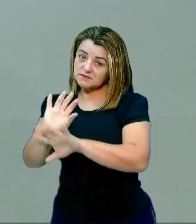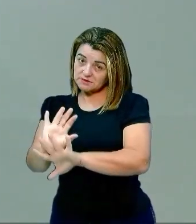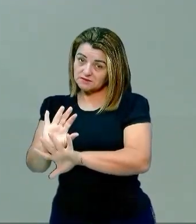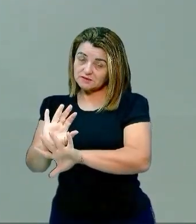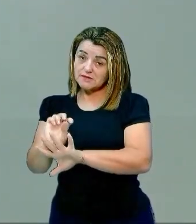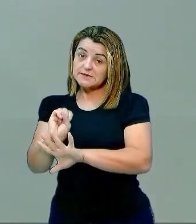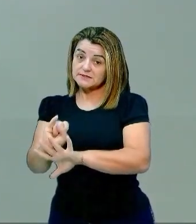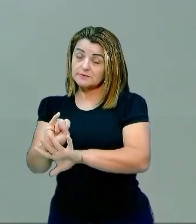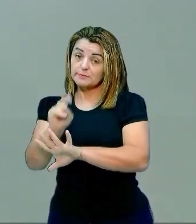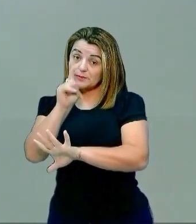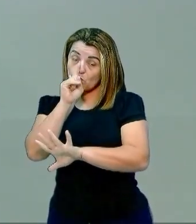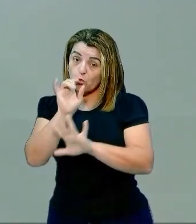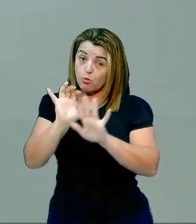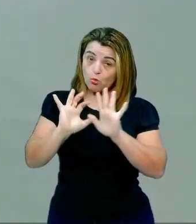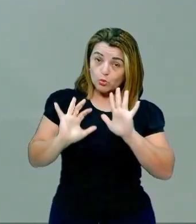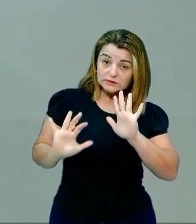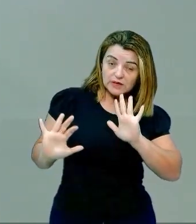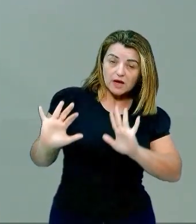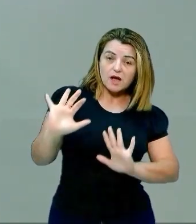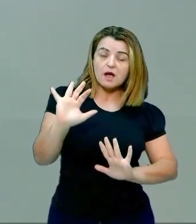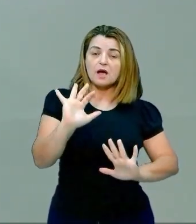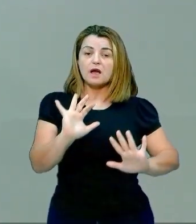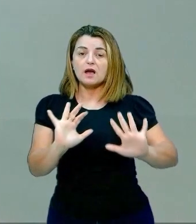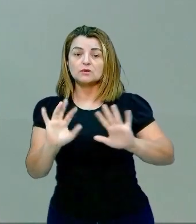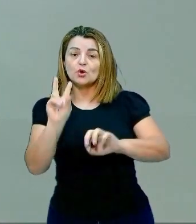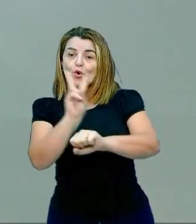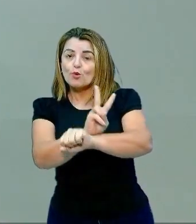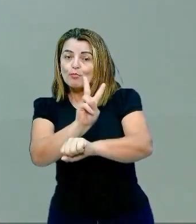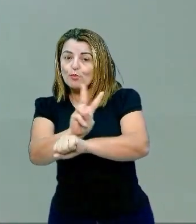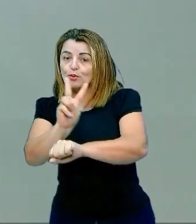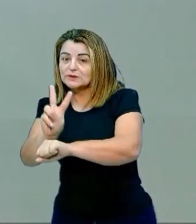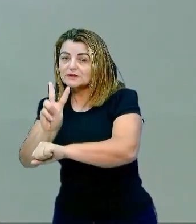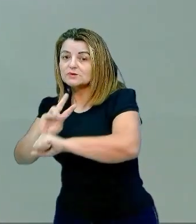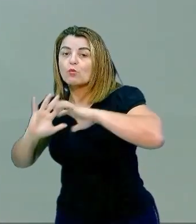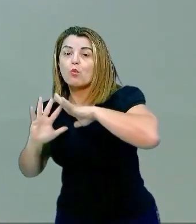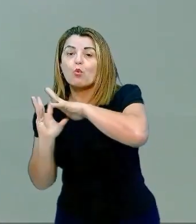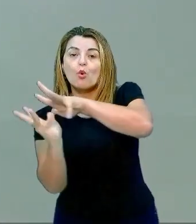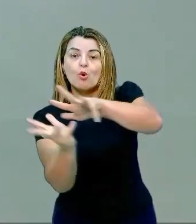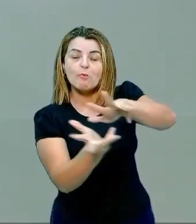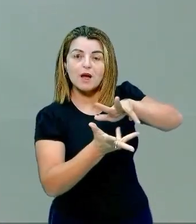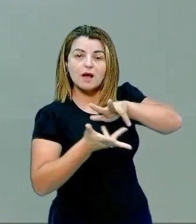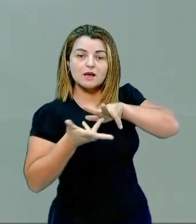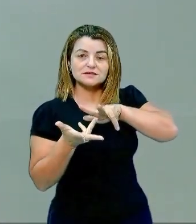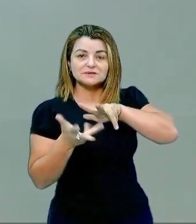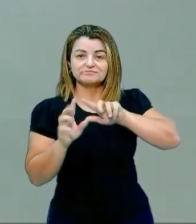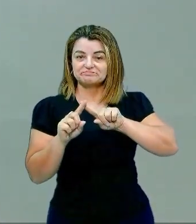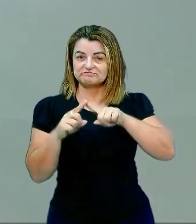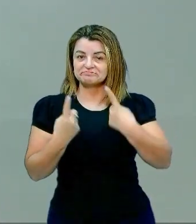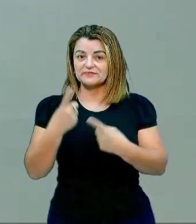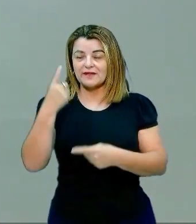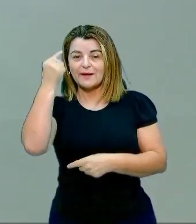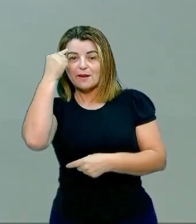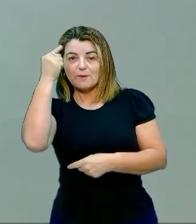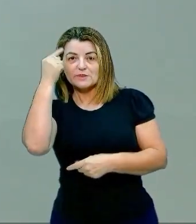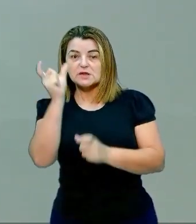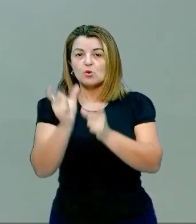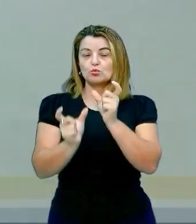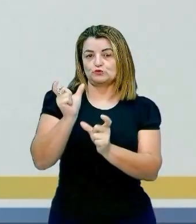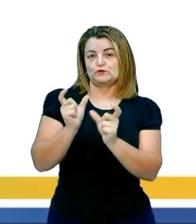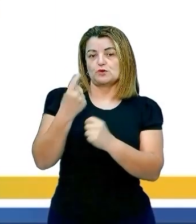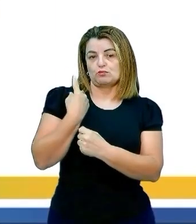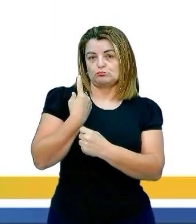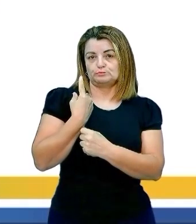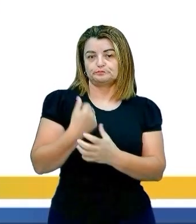tomarmos medidas individuais e globais. Ok? Mas vamos pensar na forma individual.